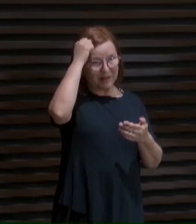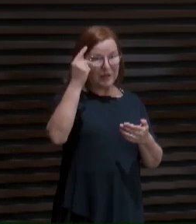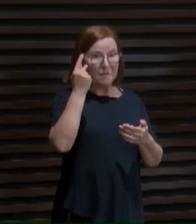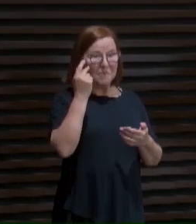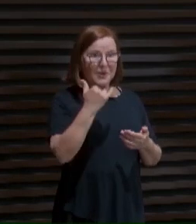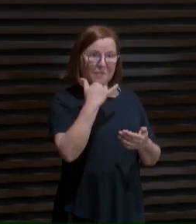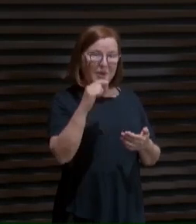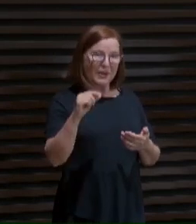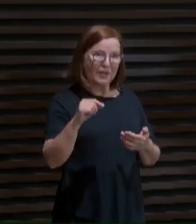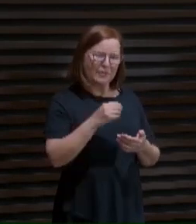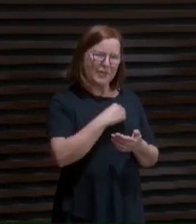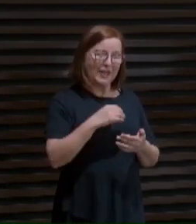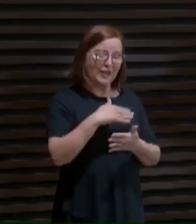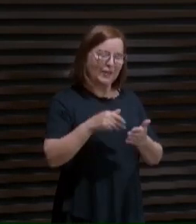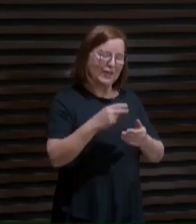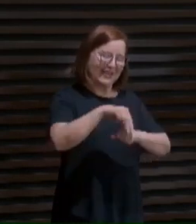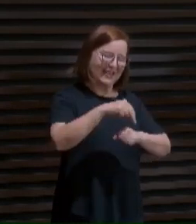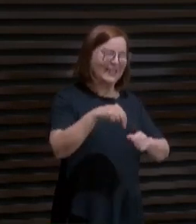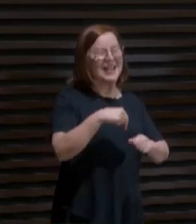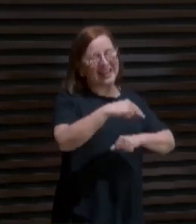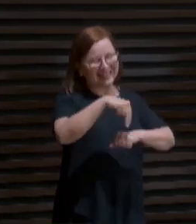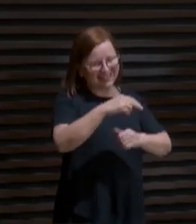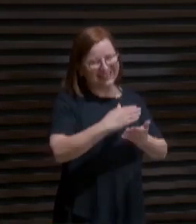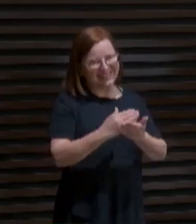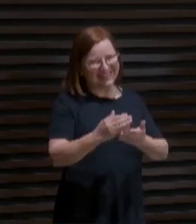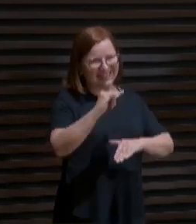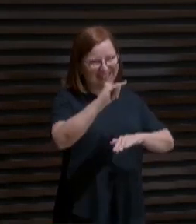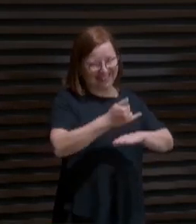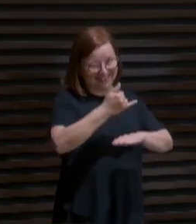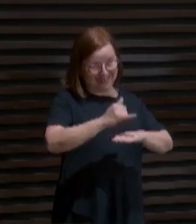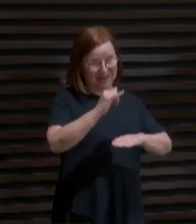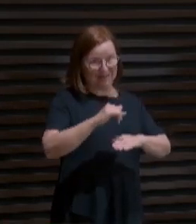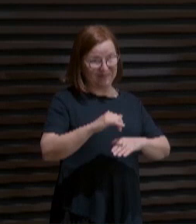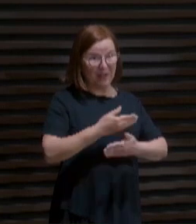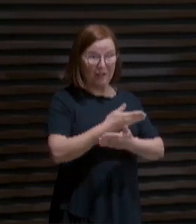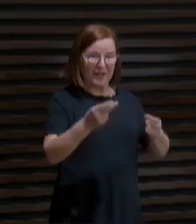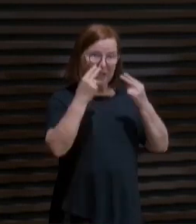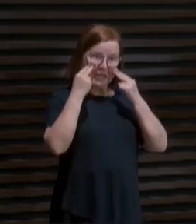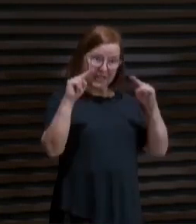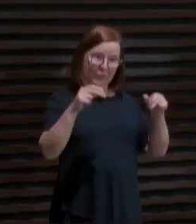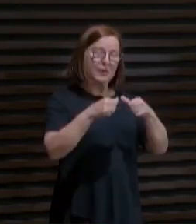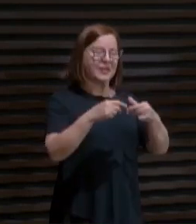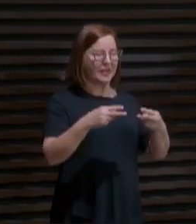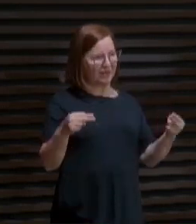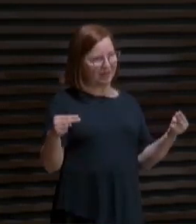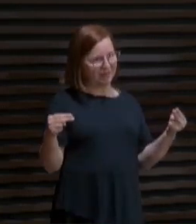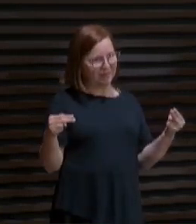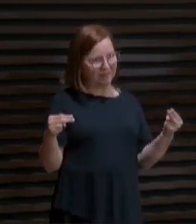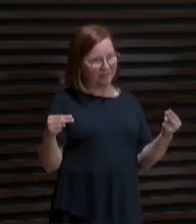pecados a todas as nações, começando em Jerusalém. Vós sois testemunha dessas coisas.